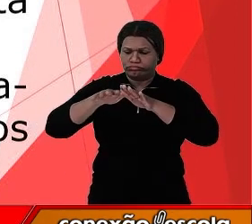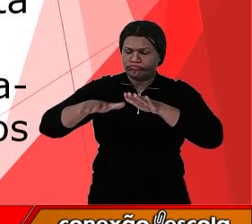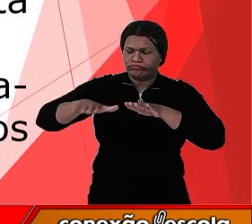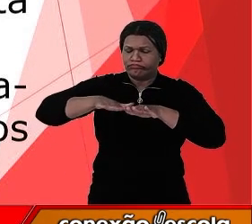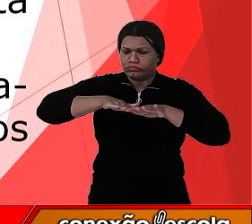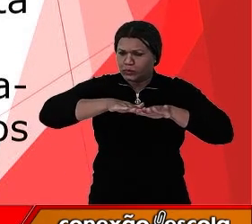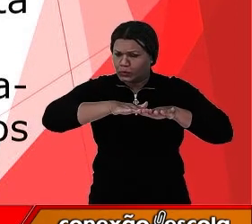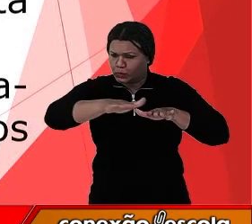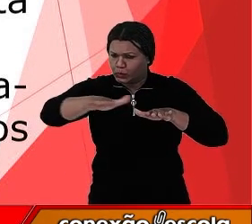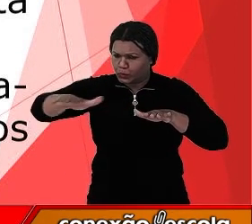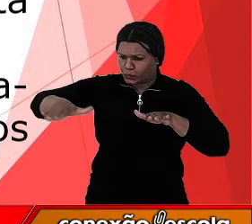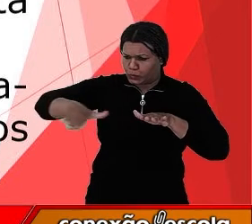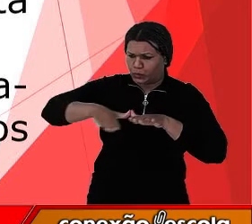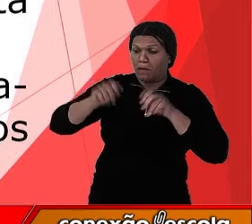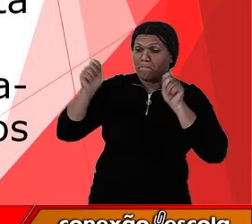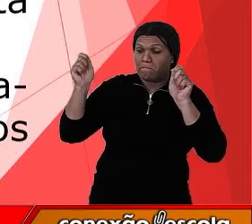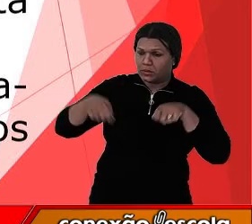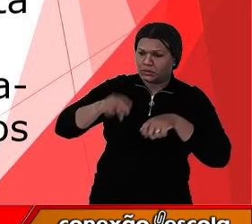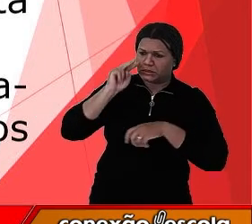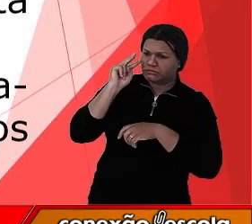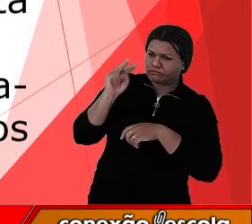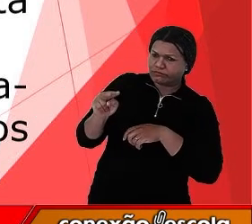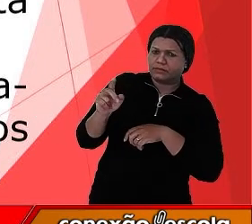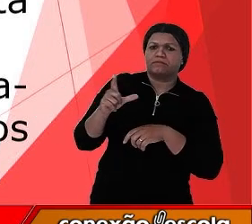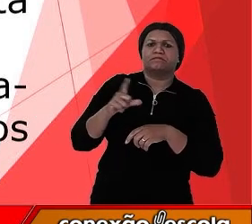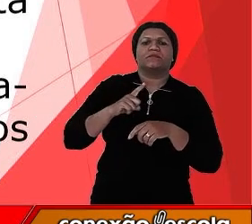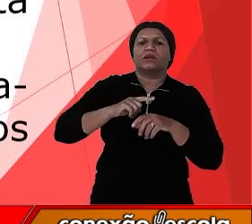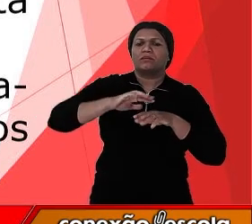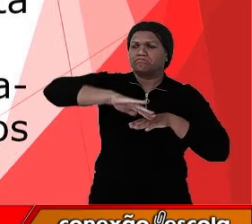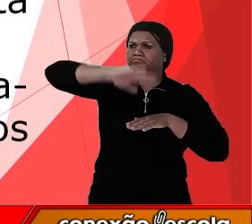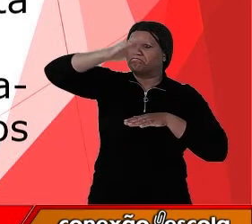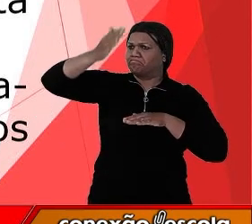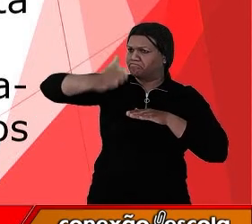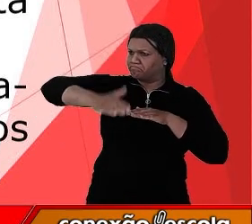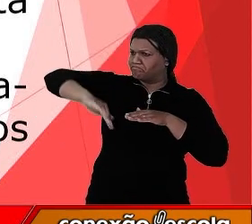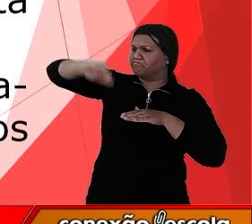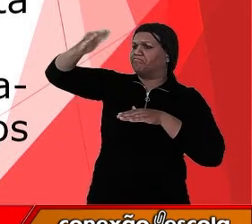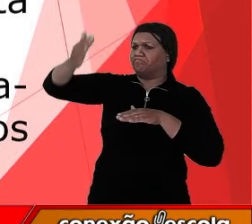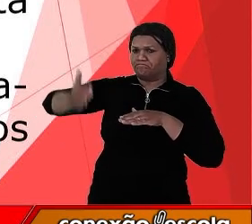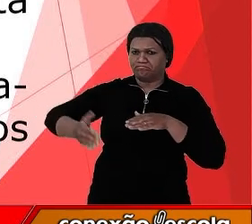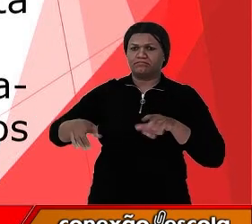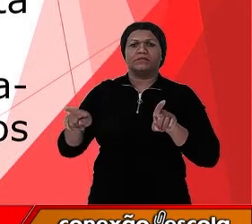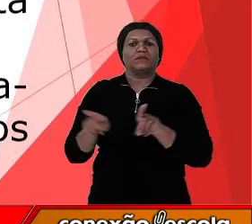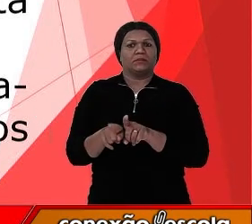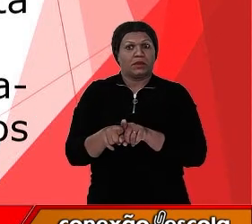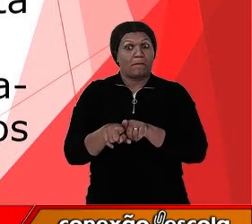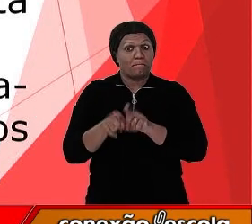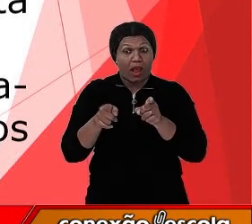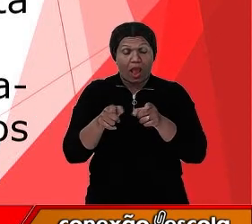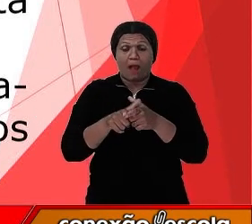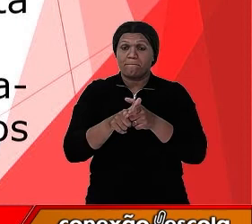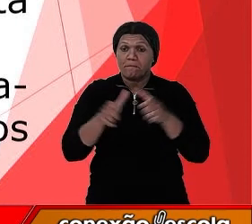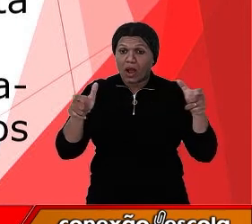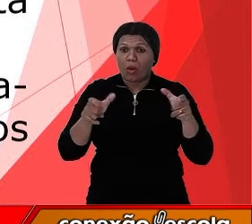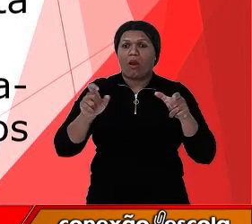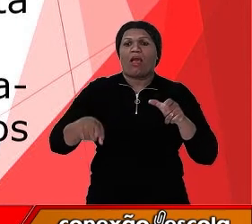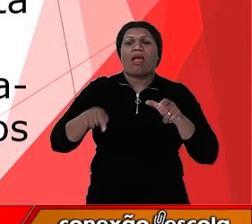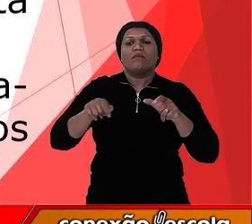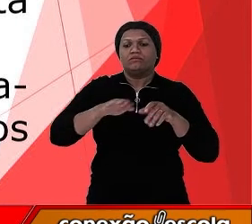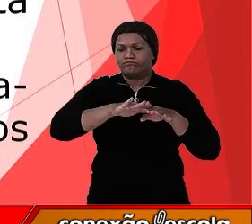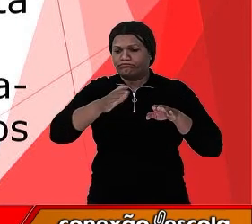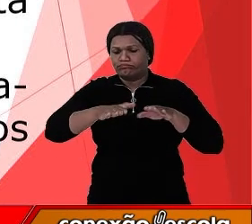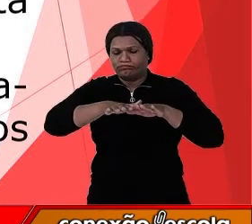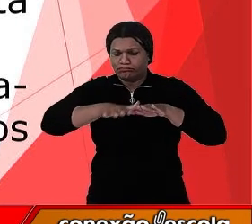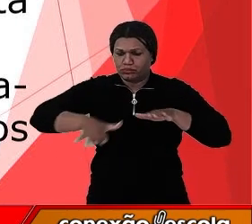planícies ainda que seja possível encontrar planaltos depressões a maior parte do relevo é formado aí por